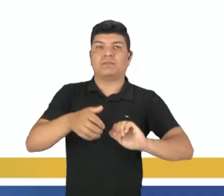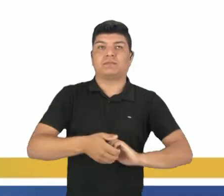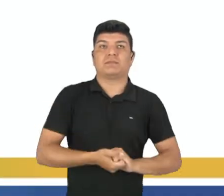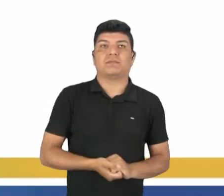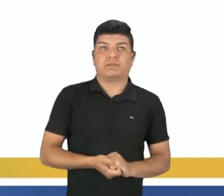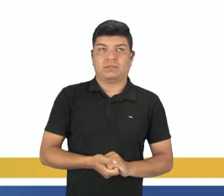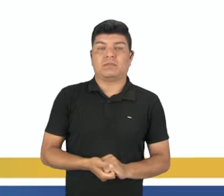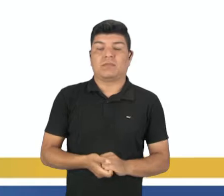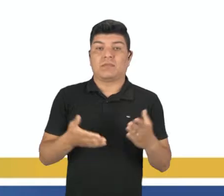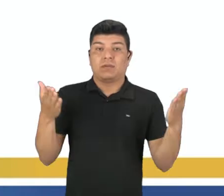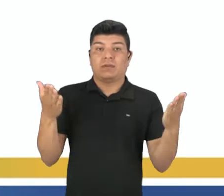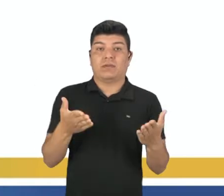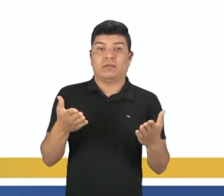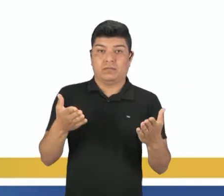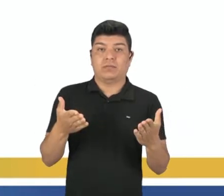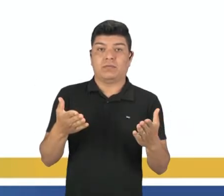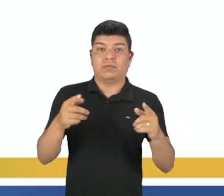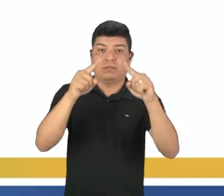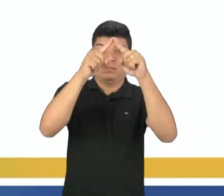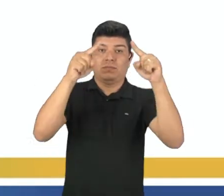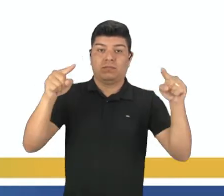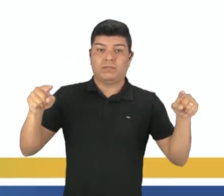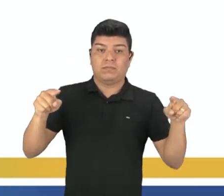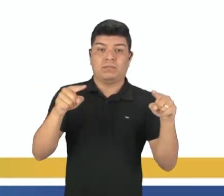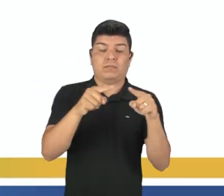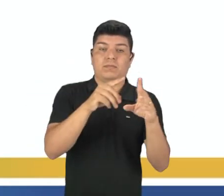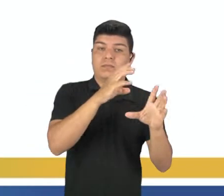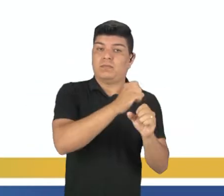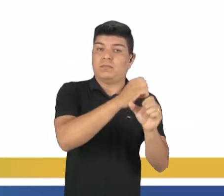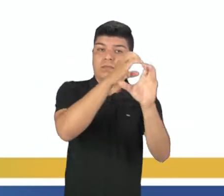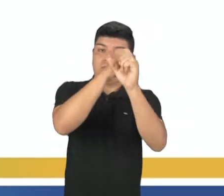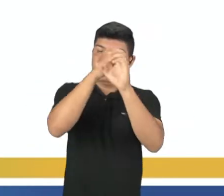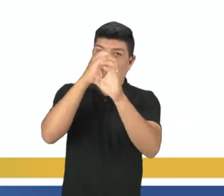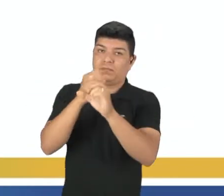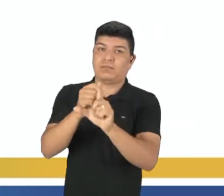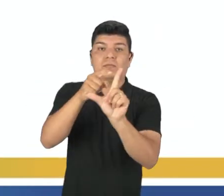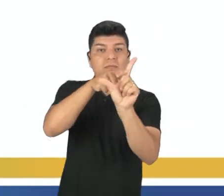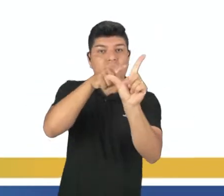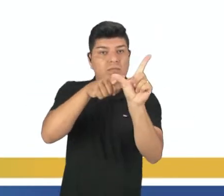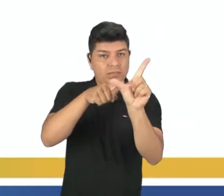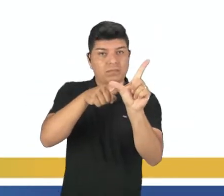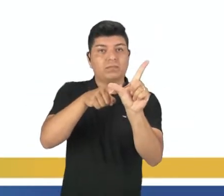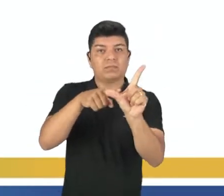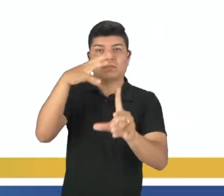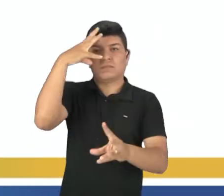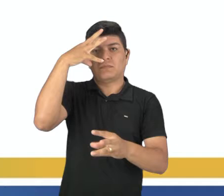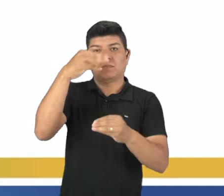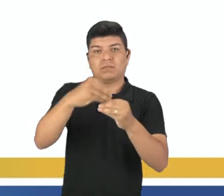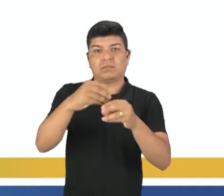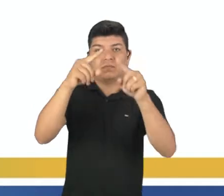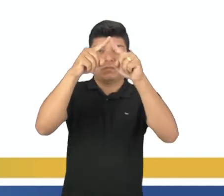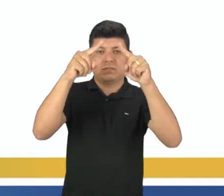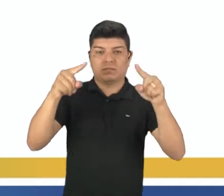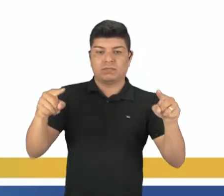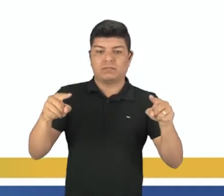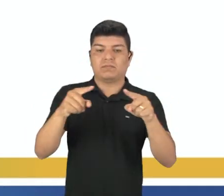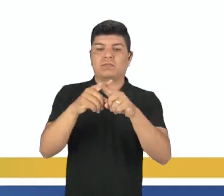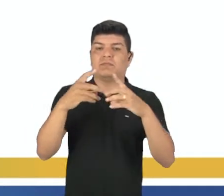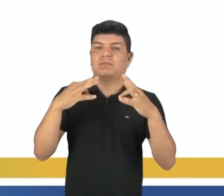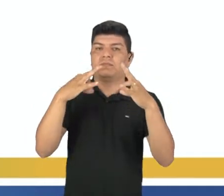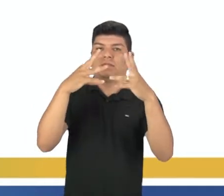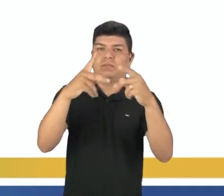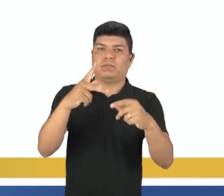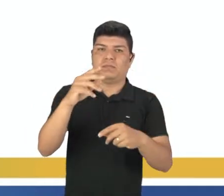Então falaremos agora sobre a soma dos ângulos internos de um triângulo, né? Você já sabe que o triângulo, dentro de todos